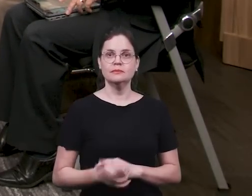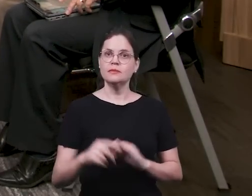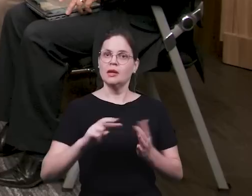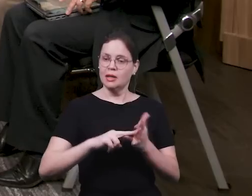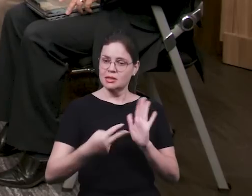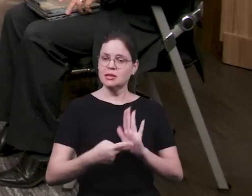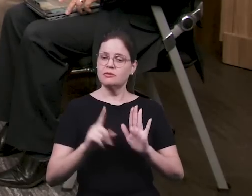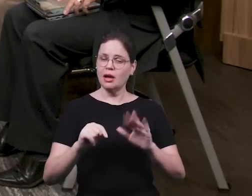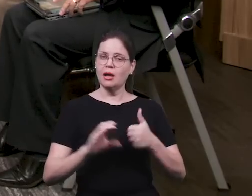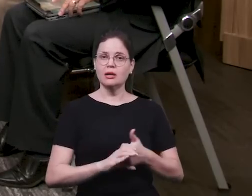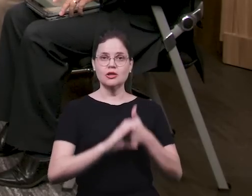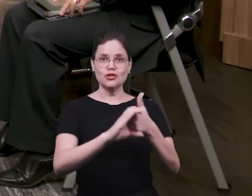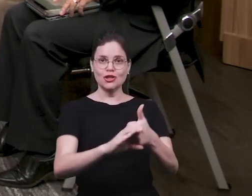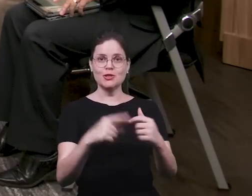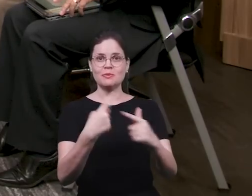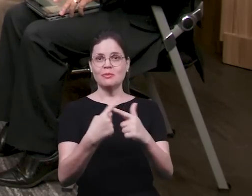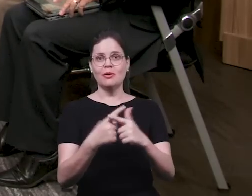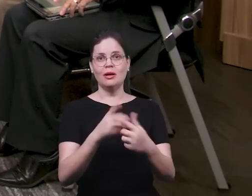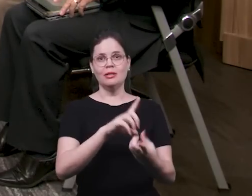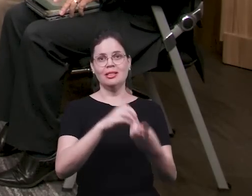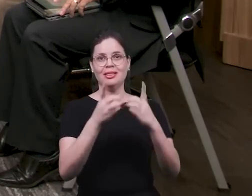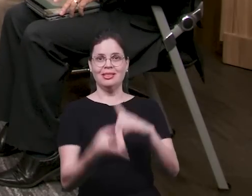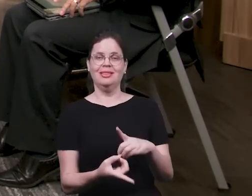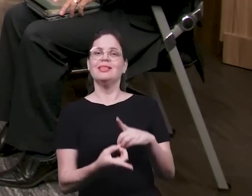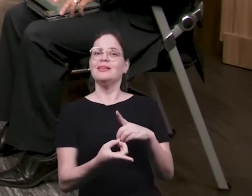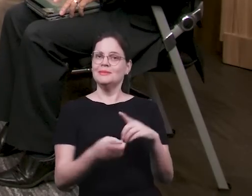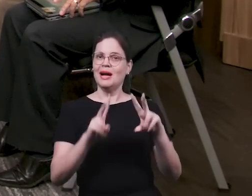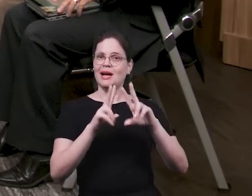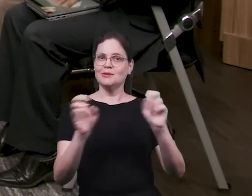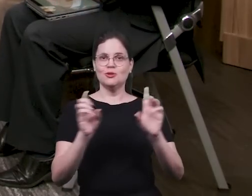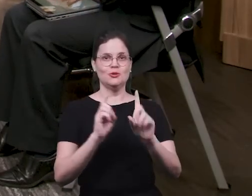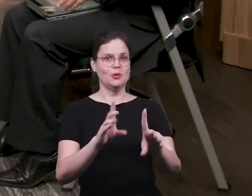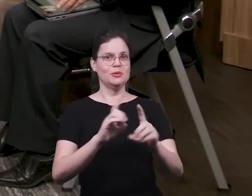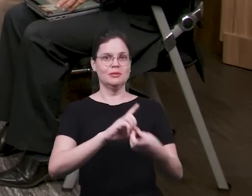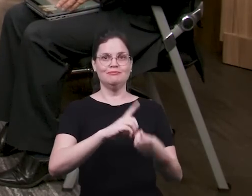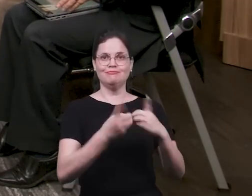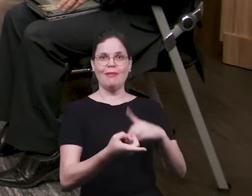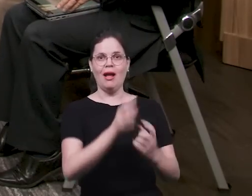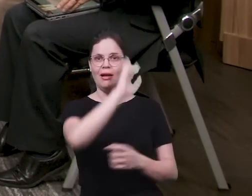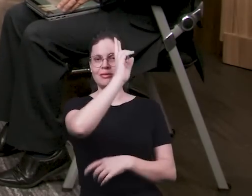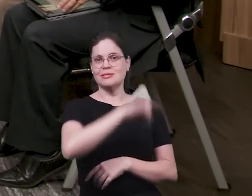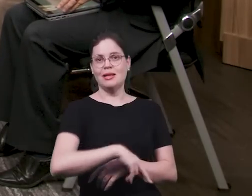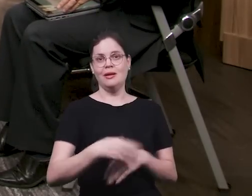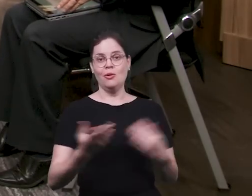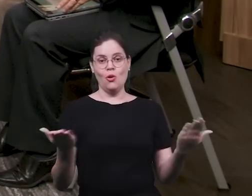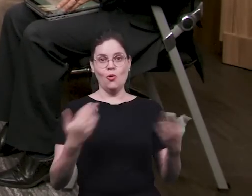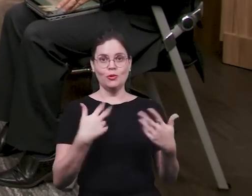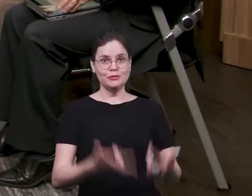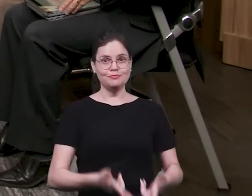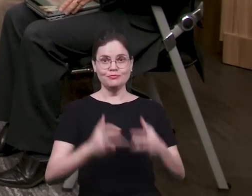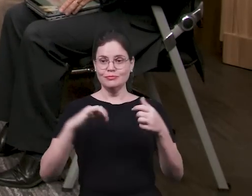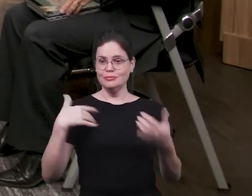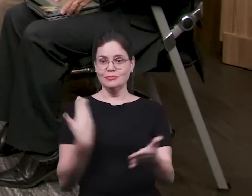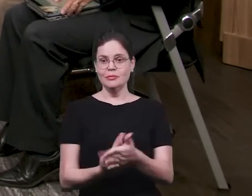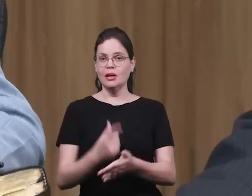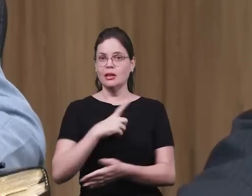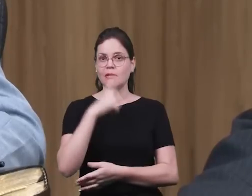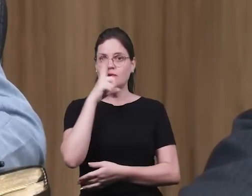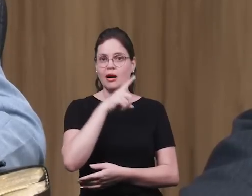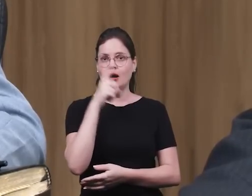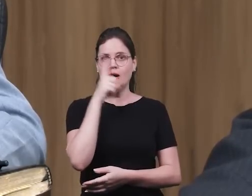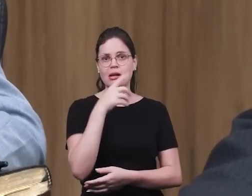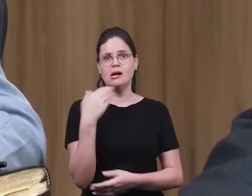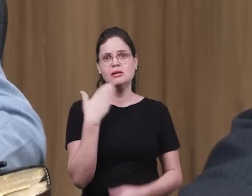que existiu. Então, hoje nós estamos vendo, de fato, as falhas que não podem